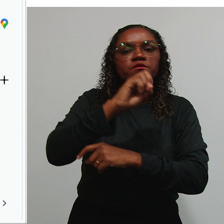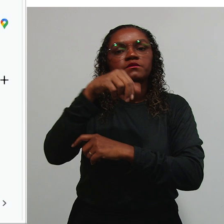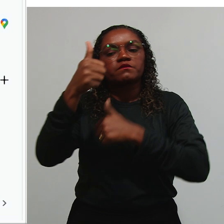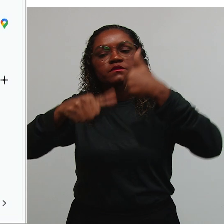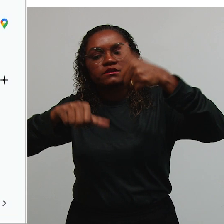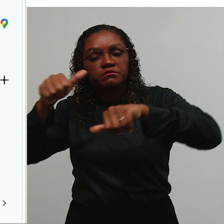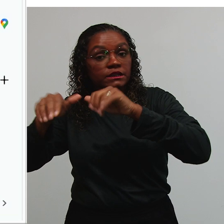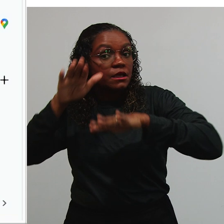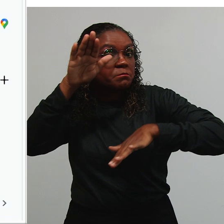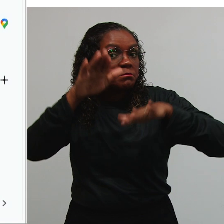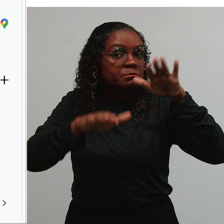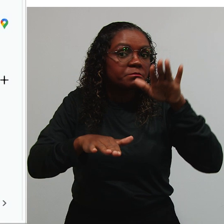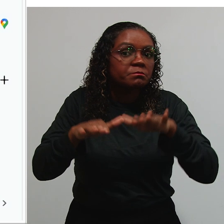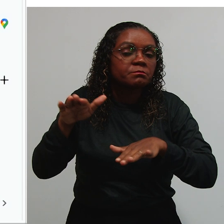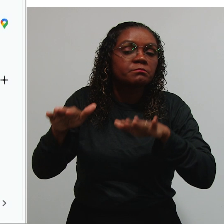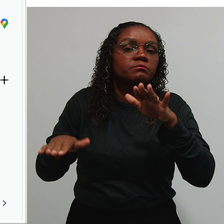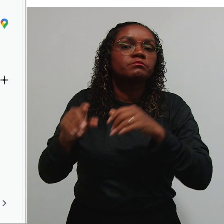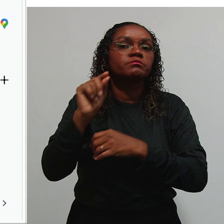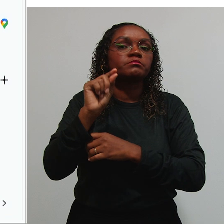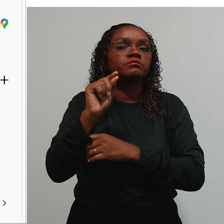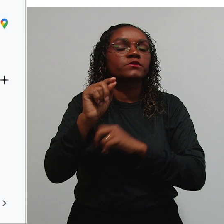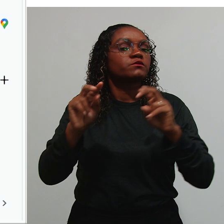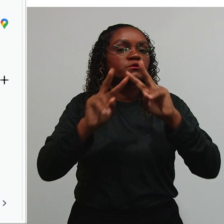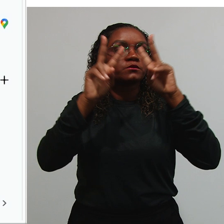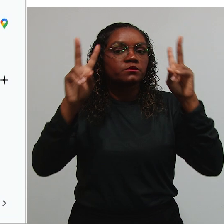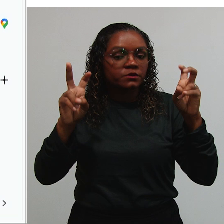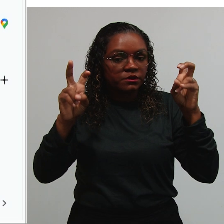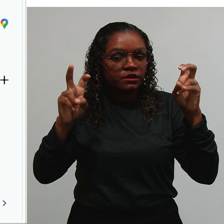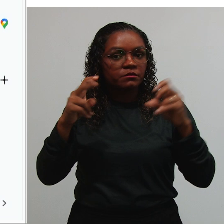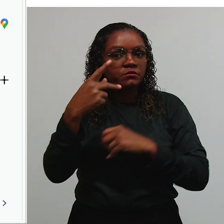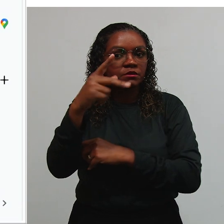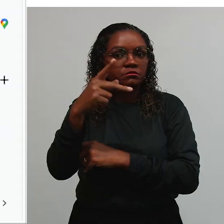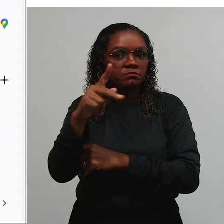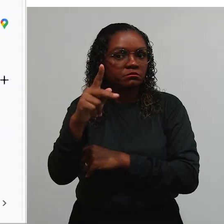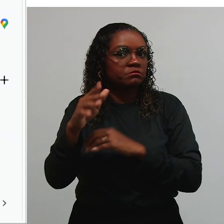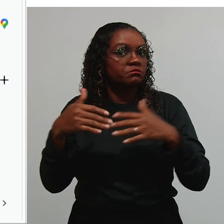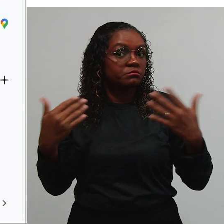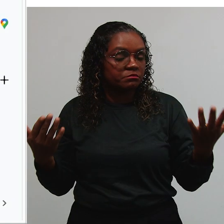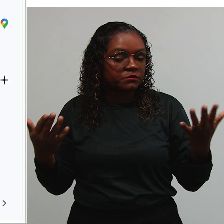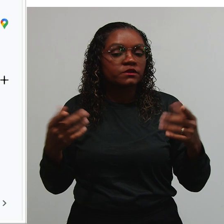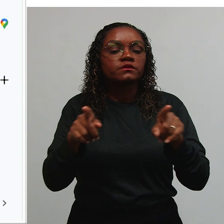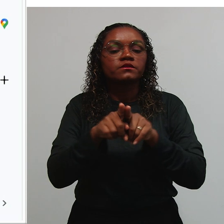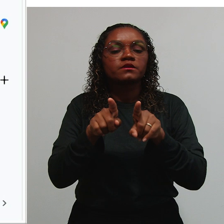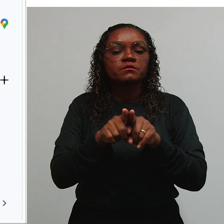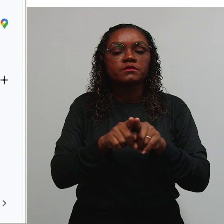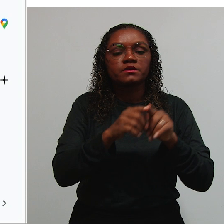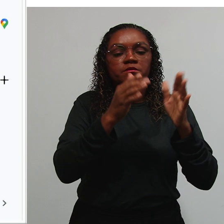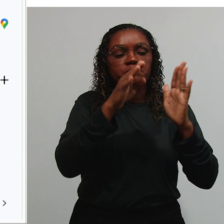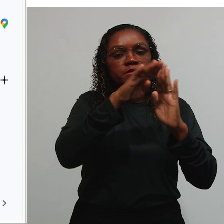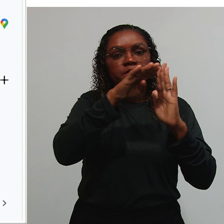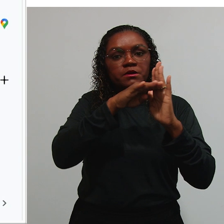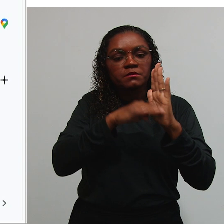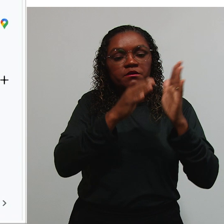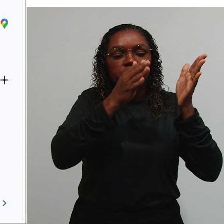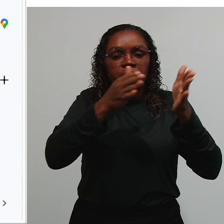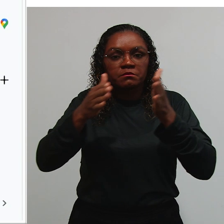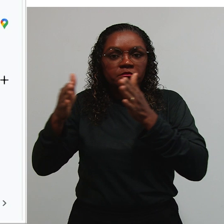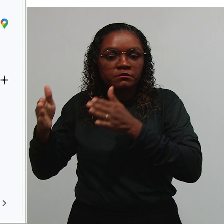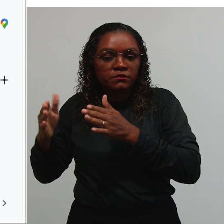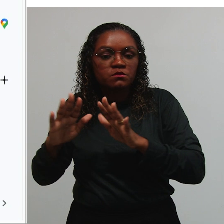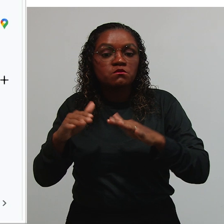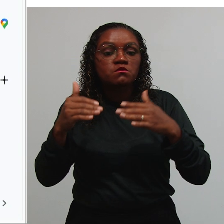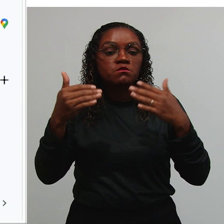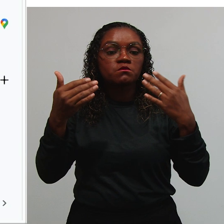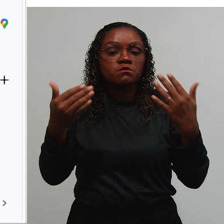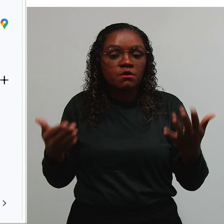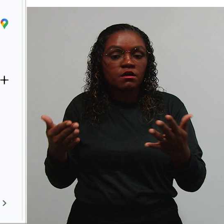avaliação, vai depender do tema que você escolher. E as divisões também vai depender do aprofundamento que